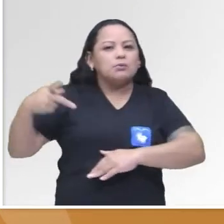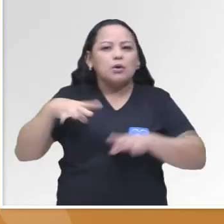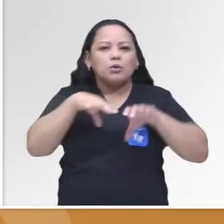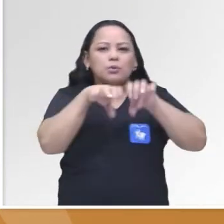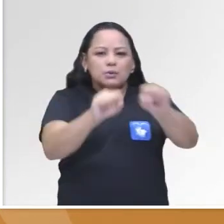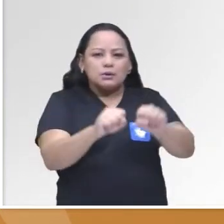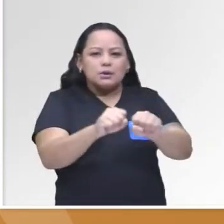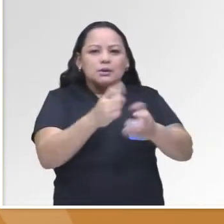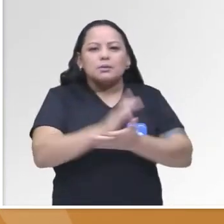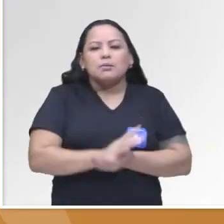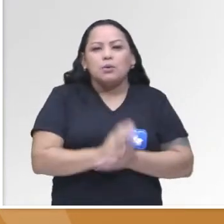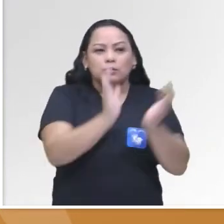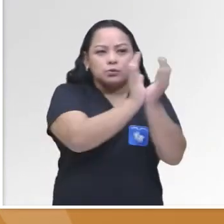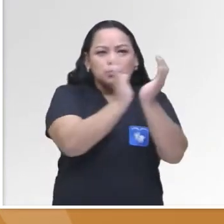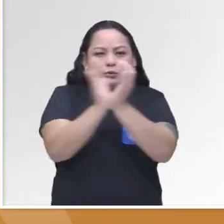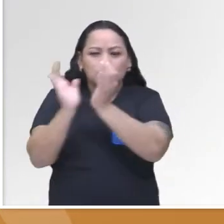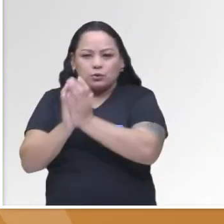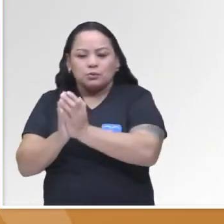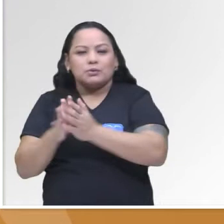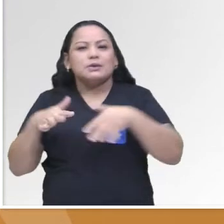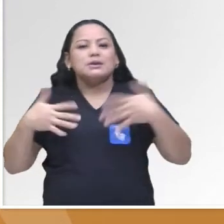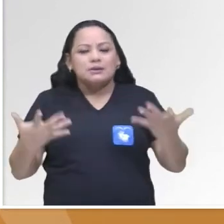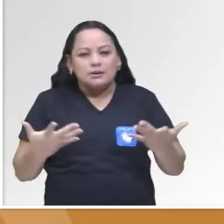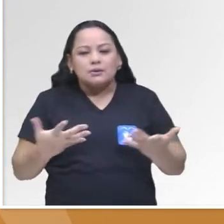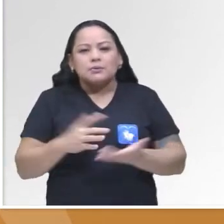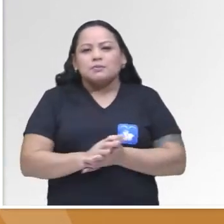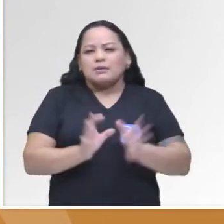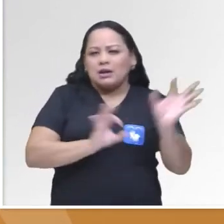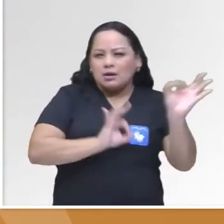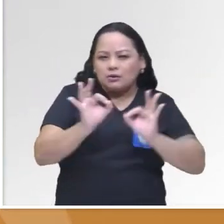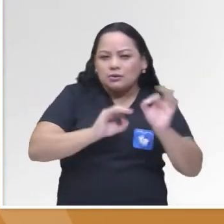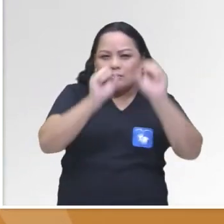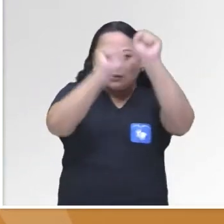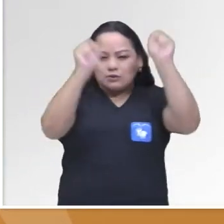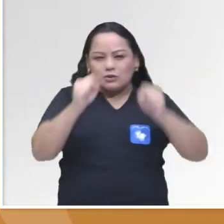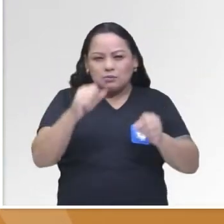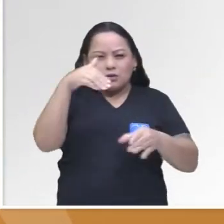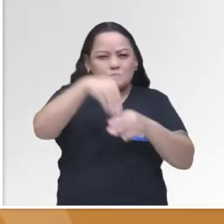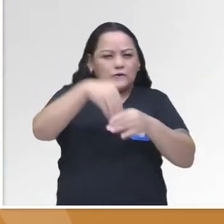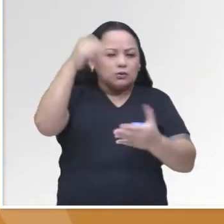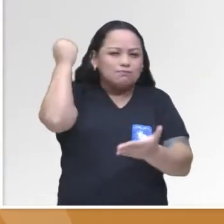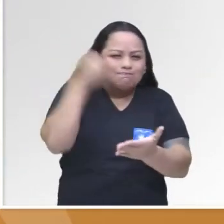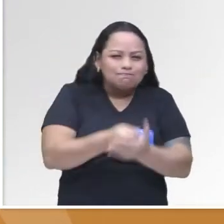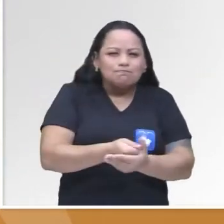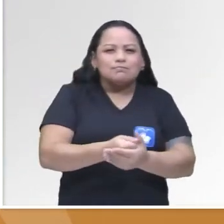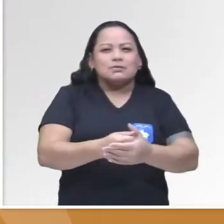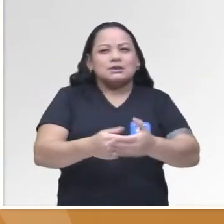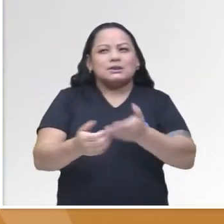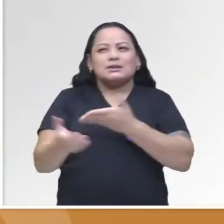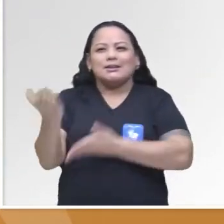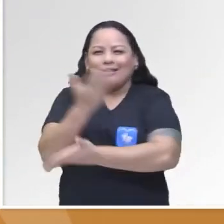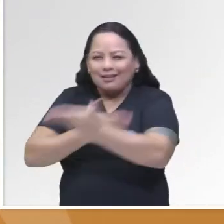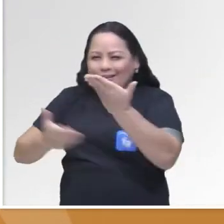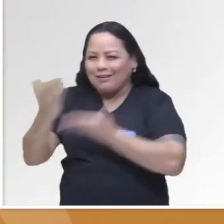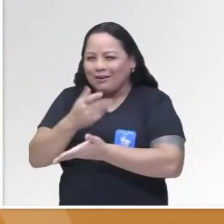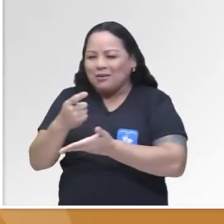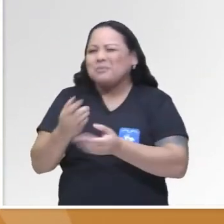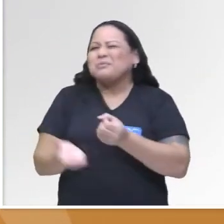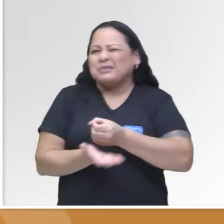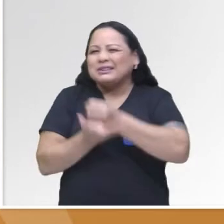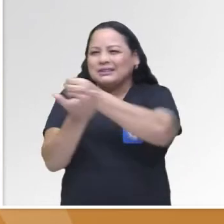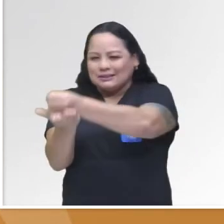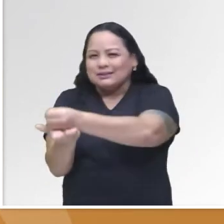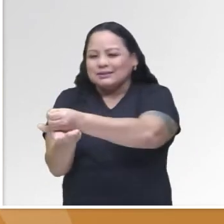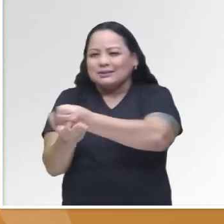por oligarquias. Então, aquele sistema de voto de cabresto, de sistema de troca de favores que existia na